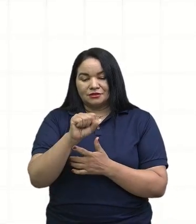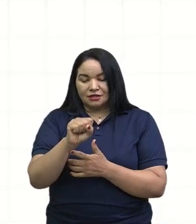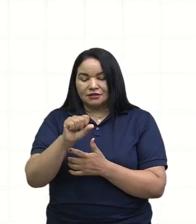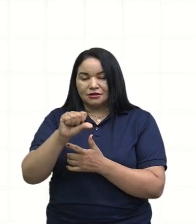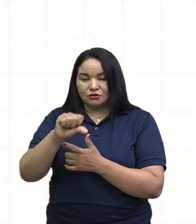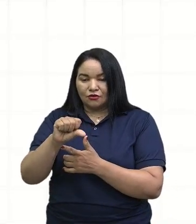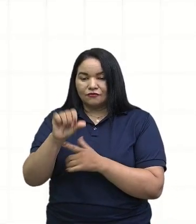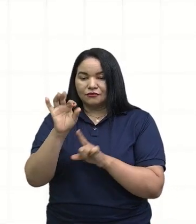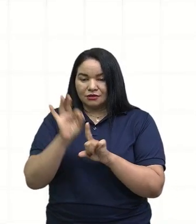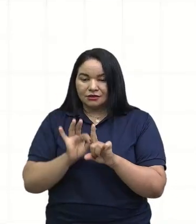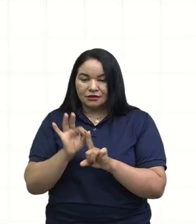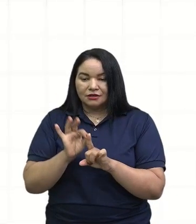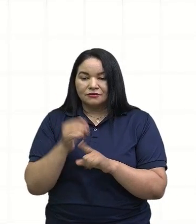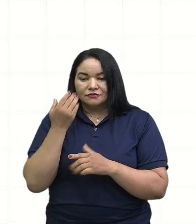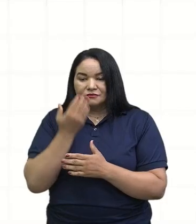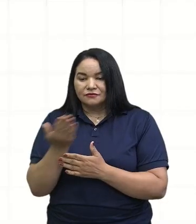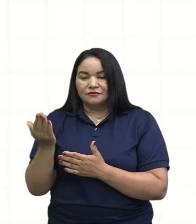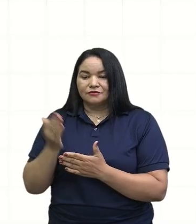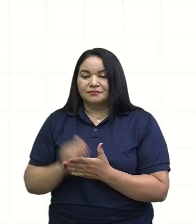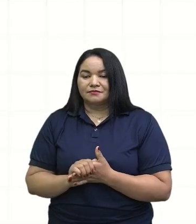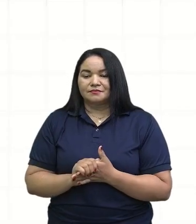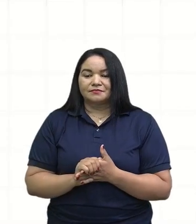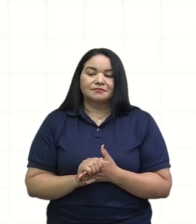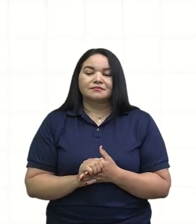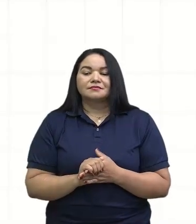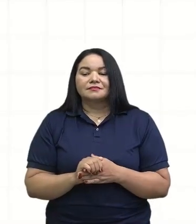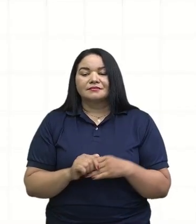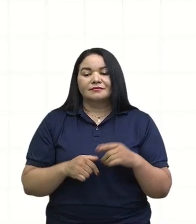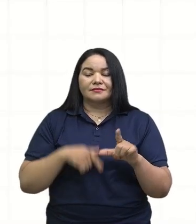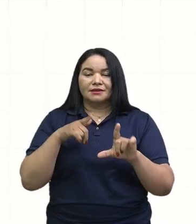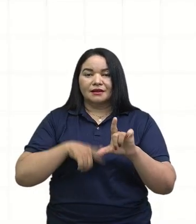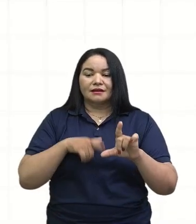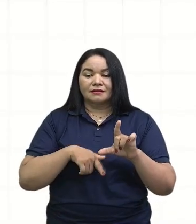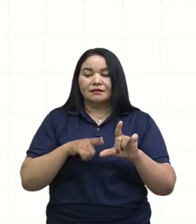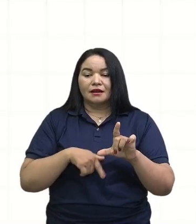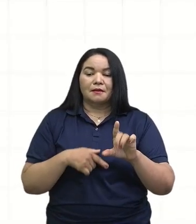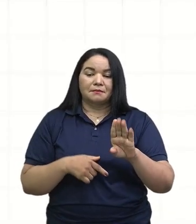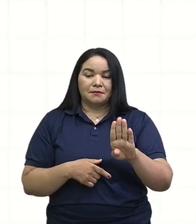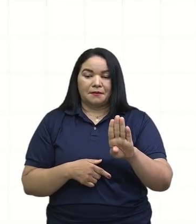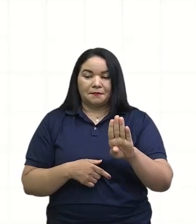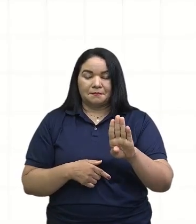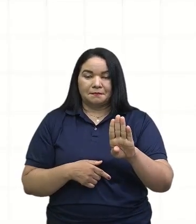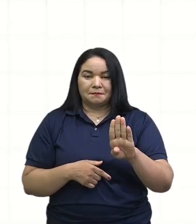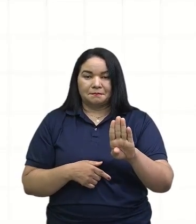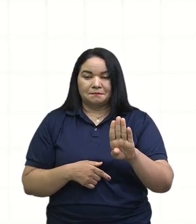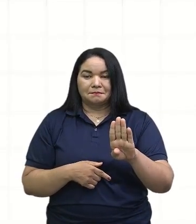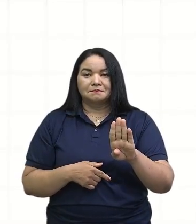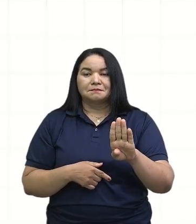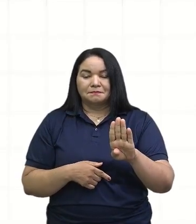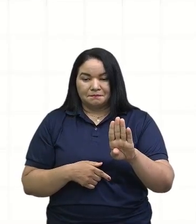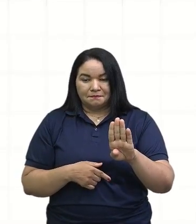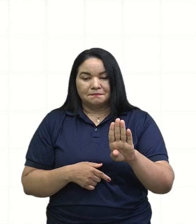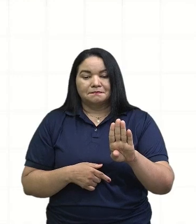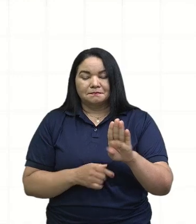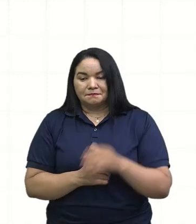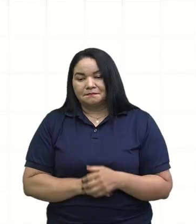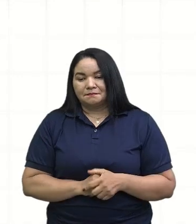graus, que é o gabarito da nossa questão. Ó. Letra B de bola.